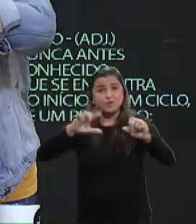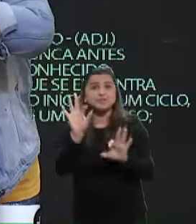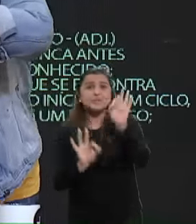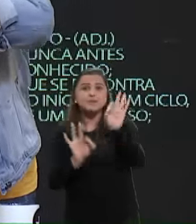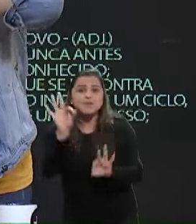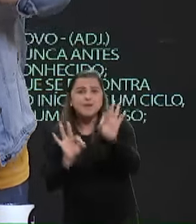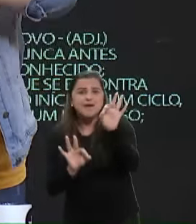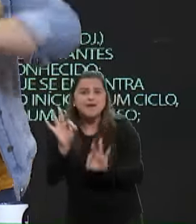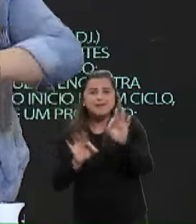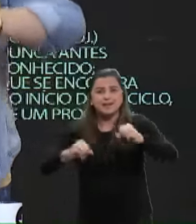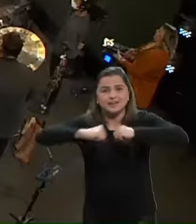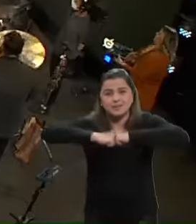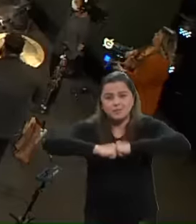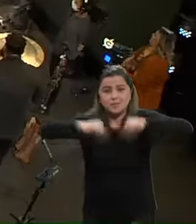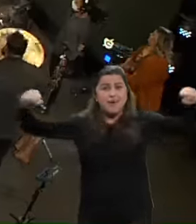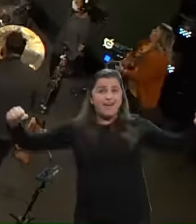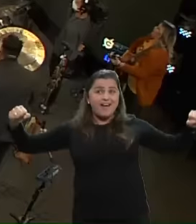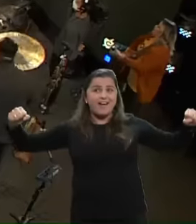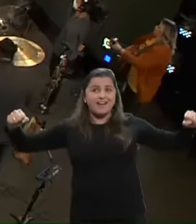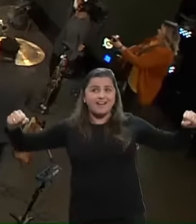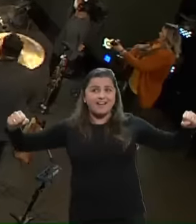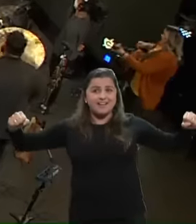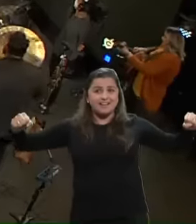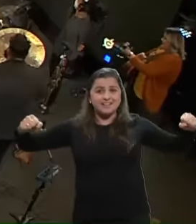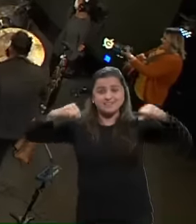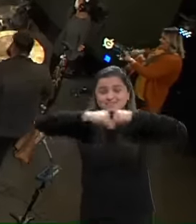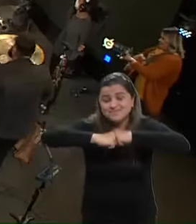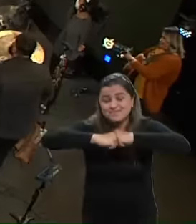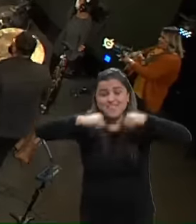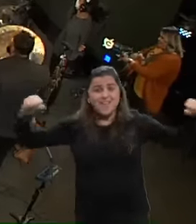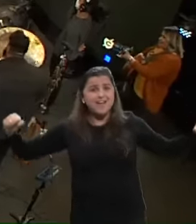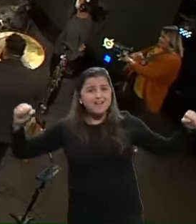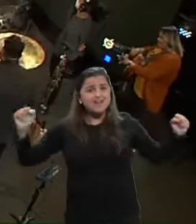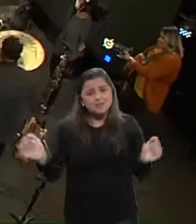prepara agora.